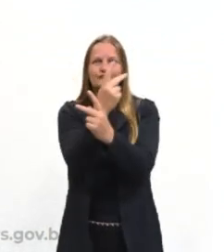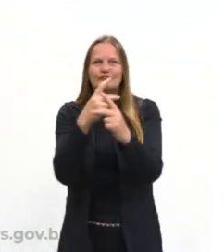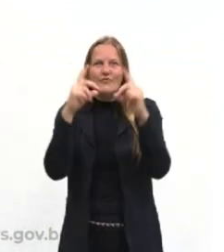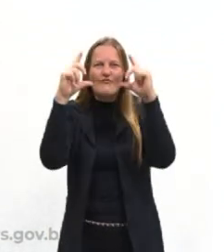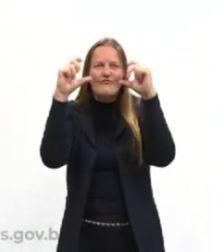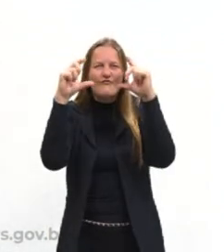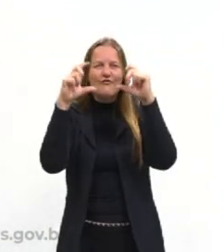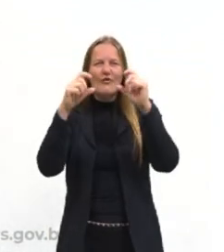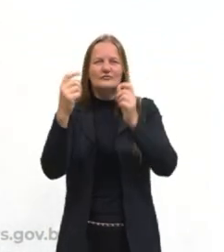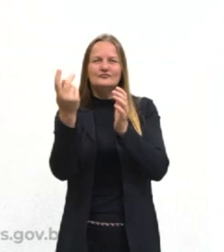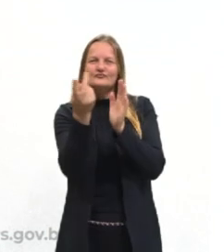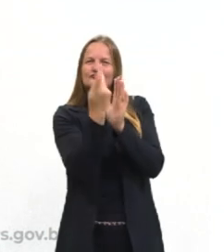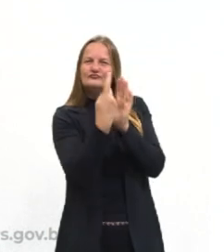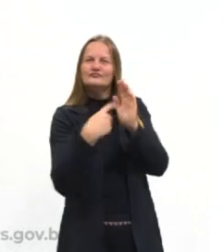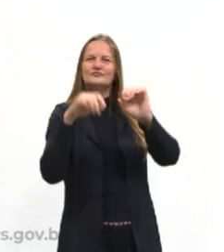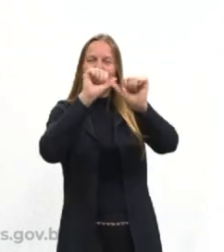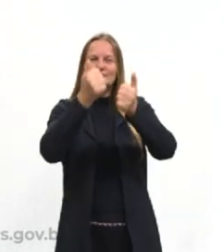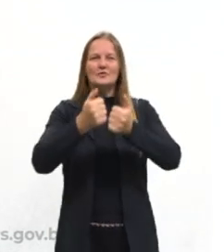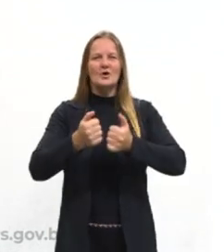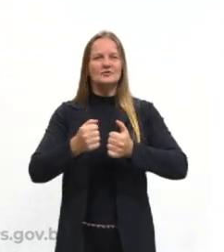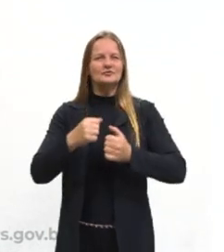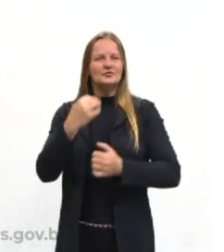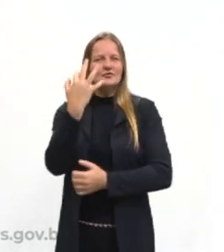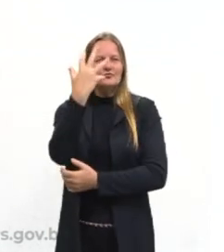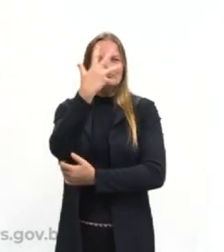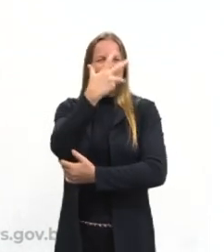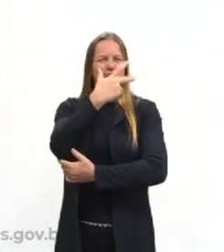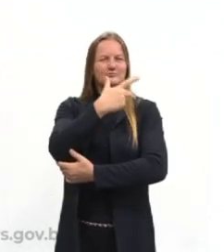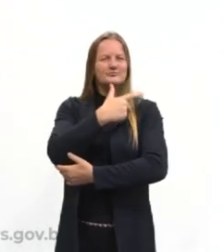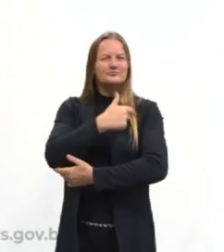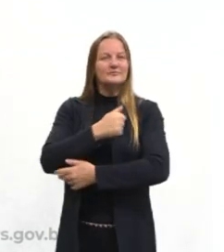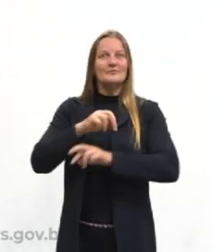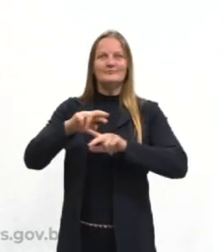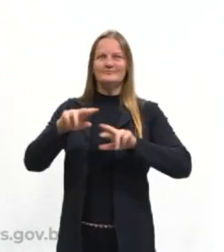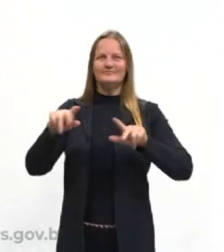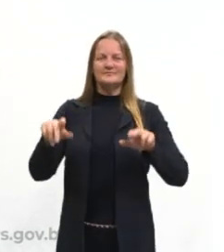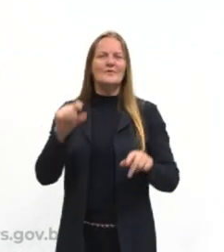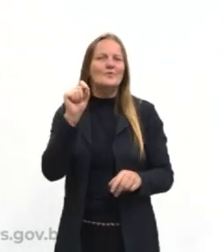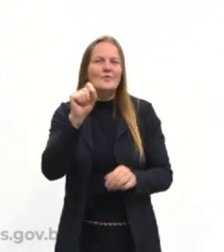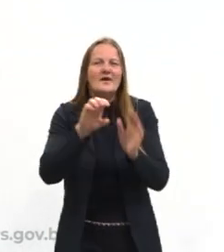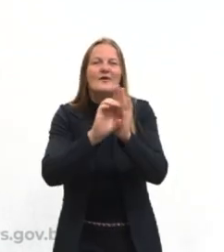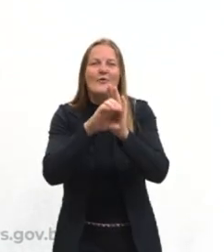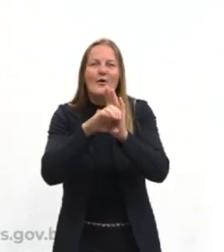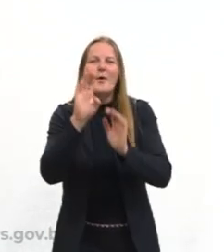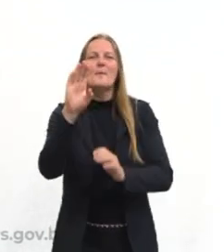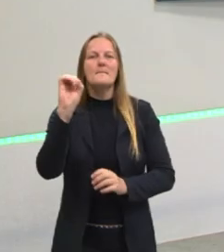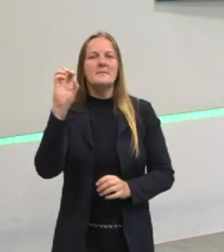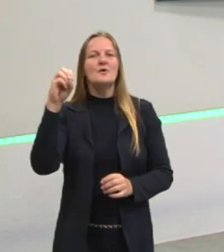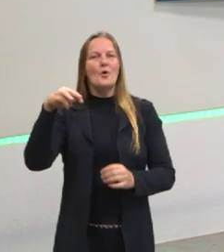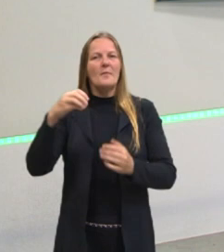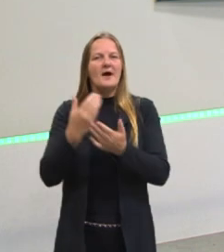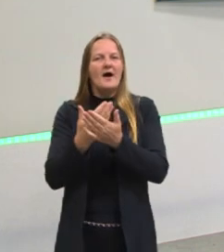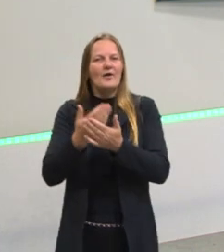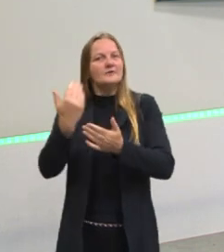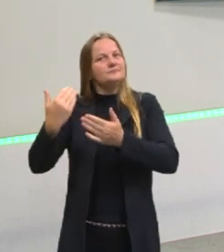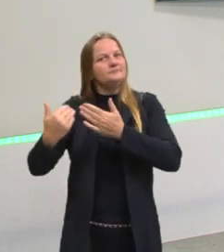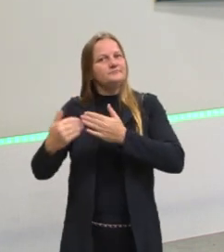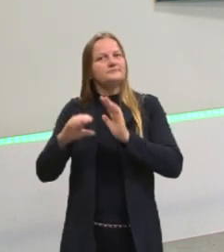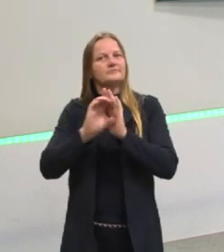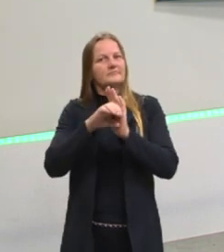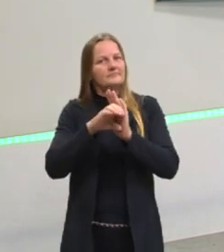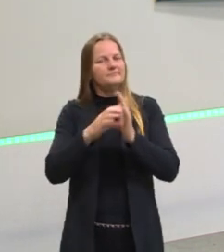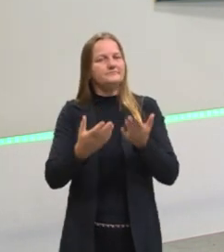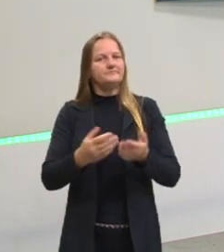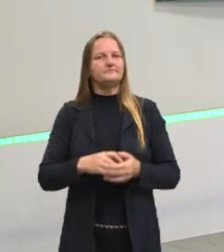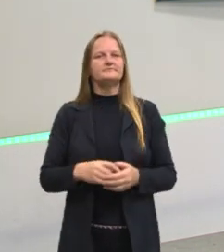biomas aí de paisagens né muitas vezes diferença tu sabe que que é um bioma né na aula anterior a gente já disse o quê que é um bioma